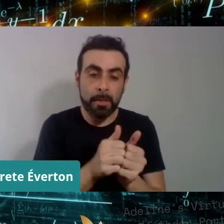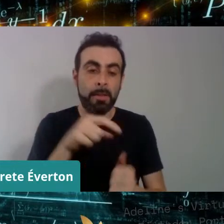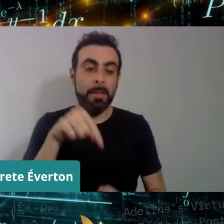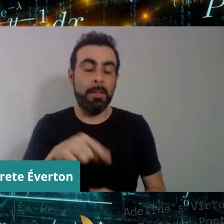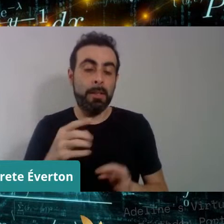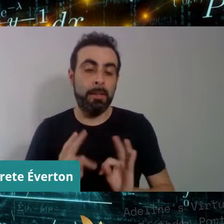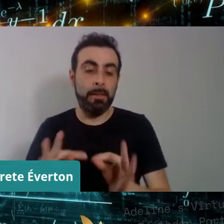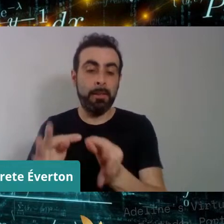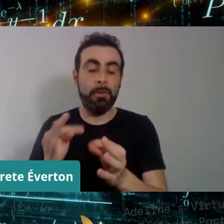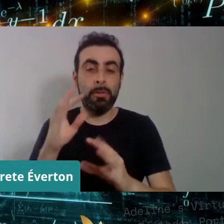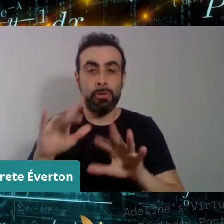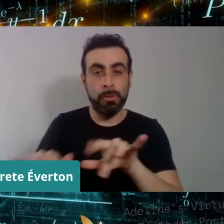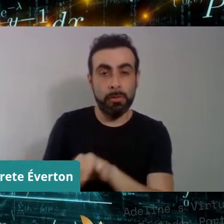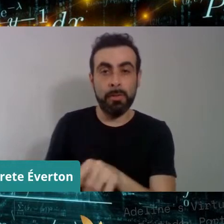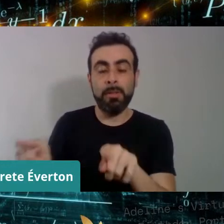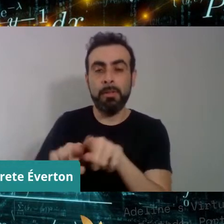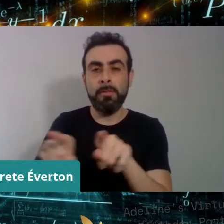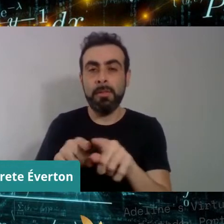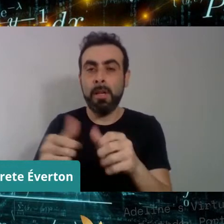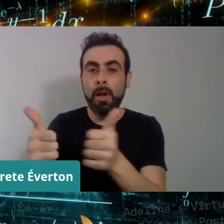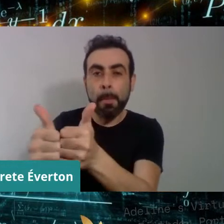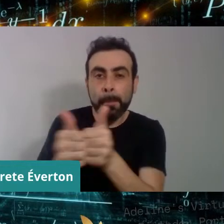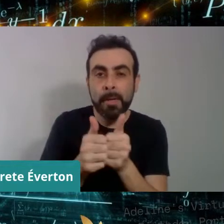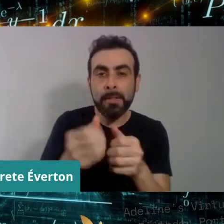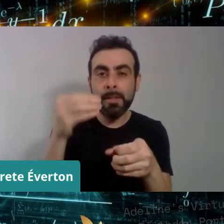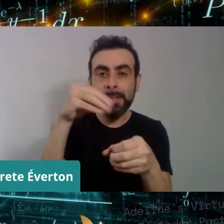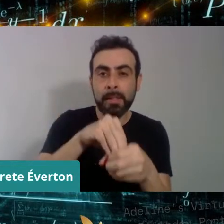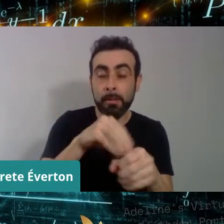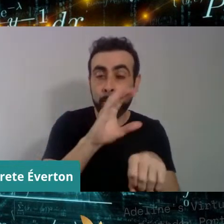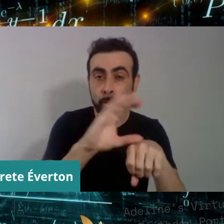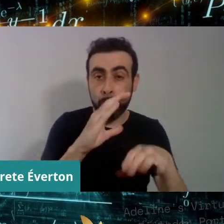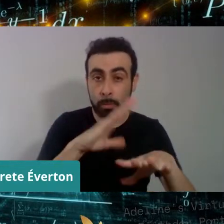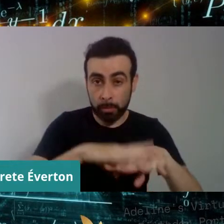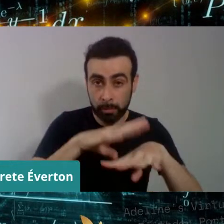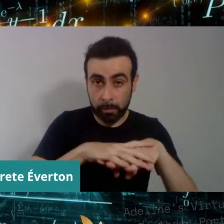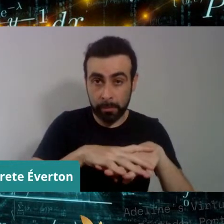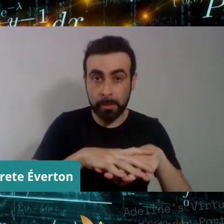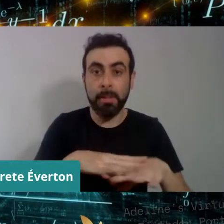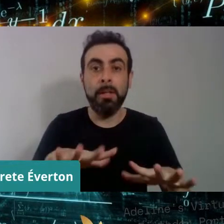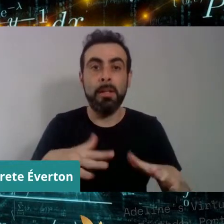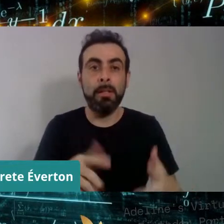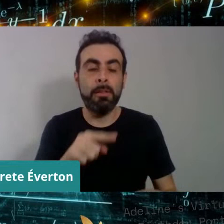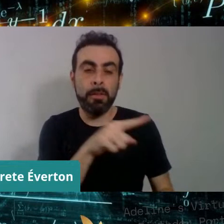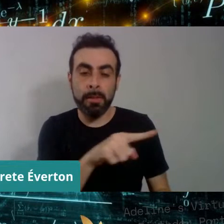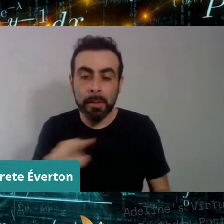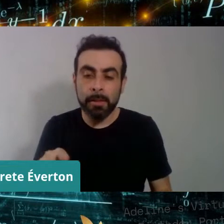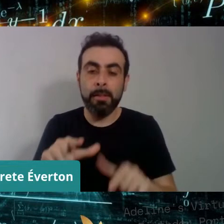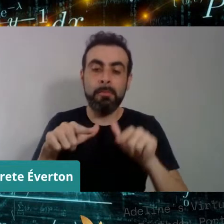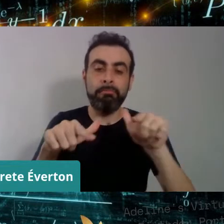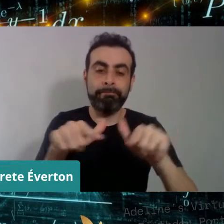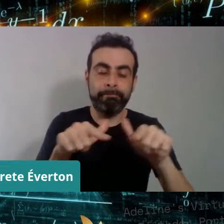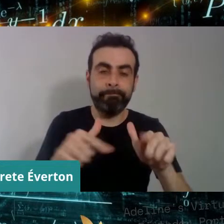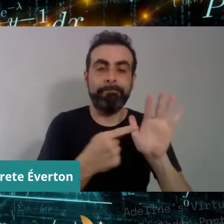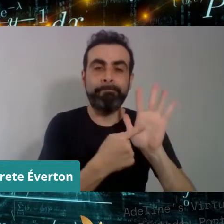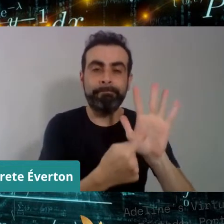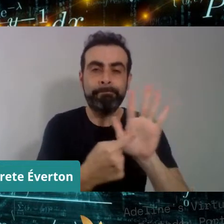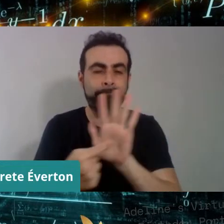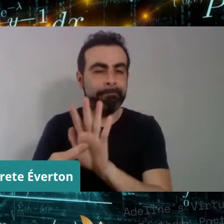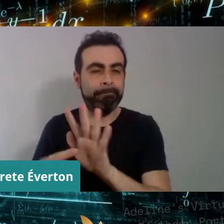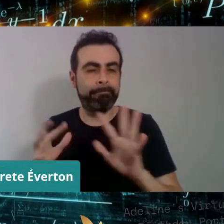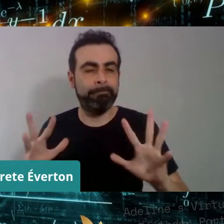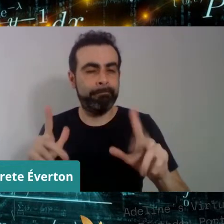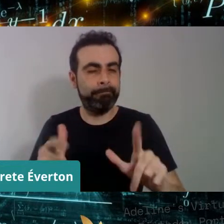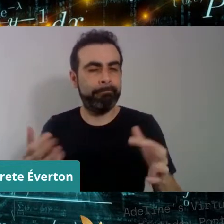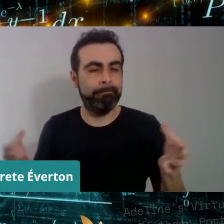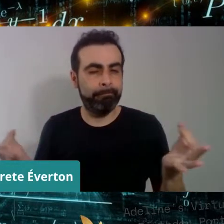da matemática. E dessa parceria houve, então, trabalhos notáveis e